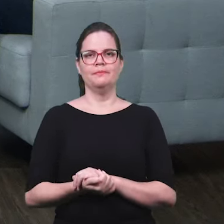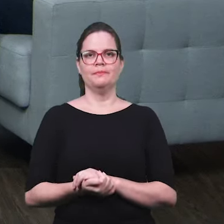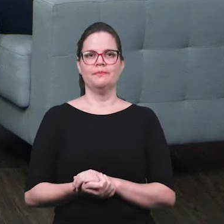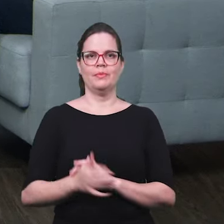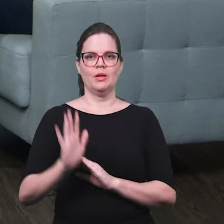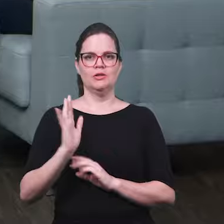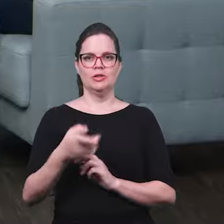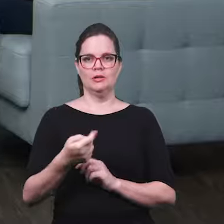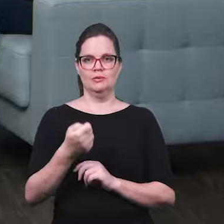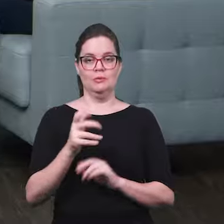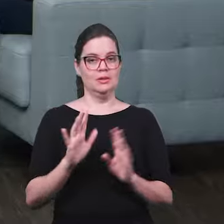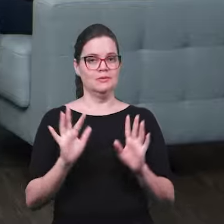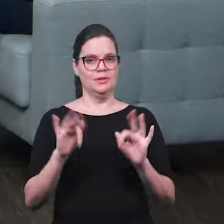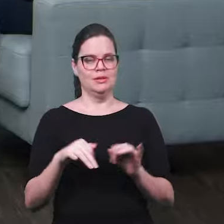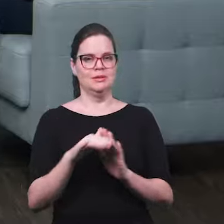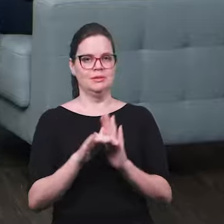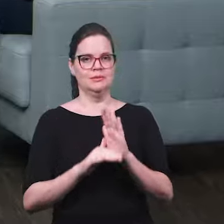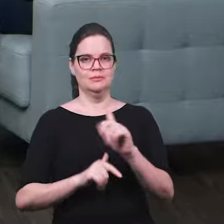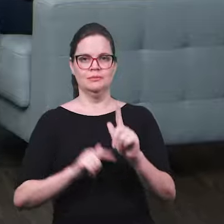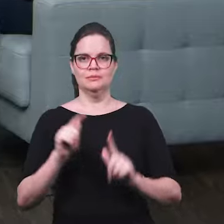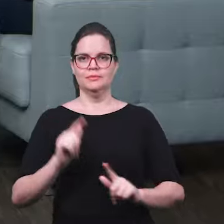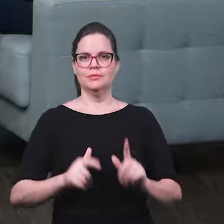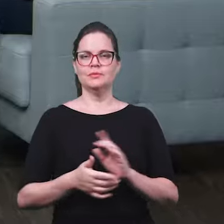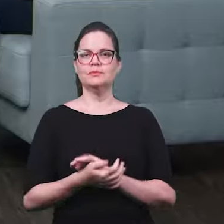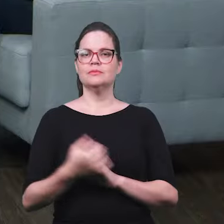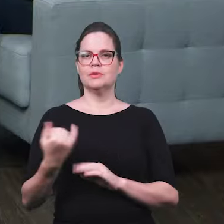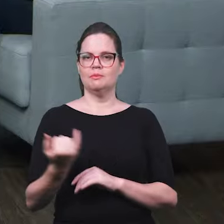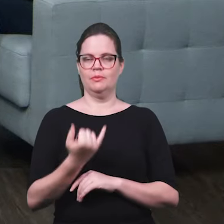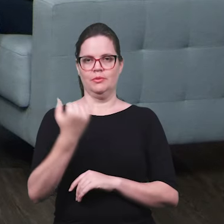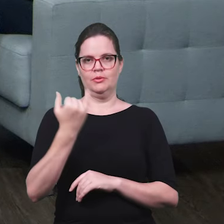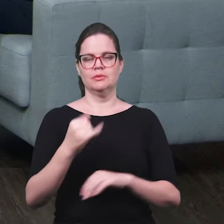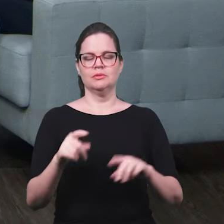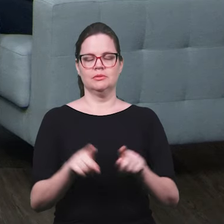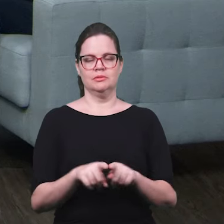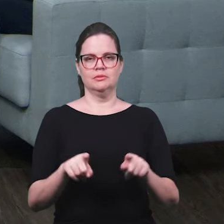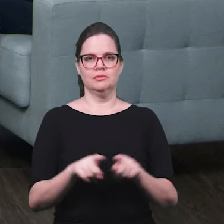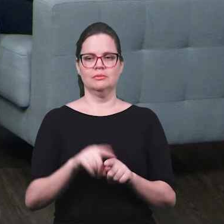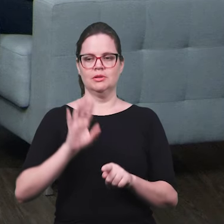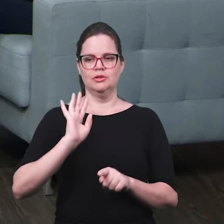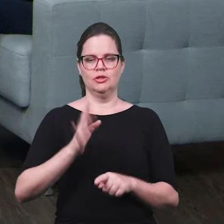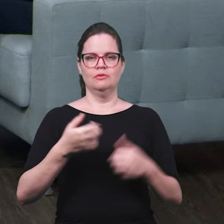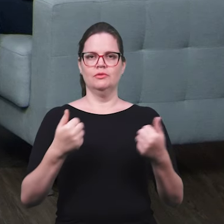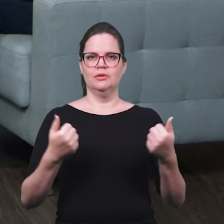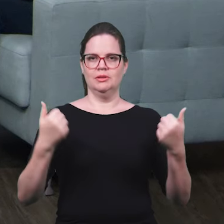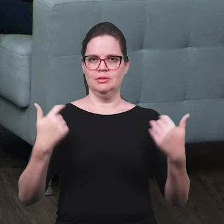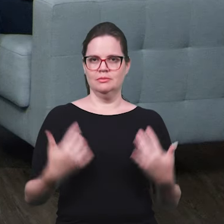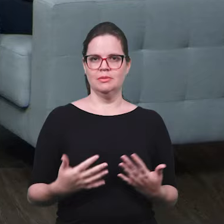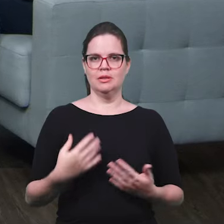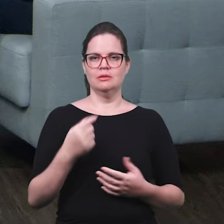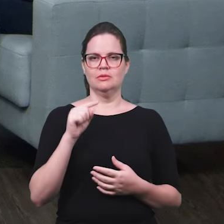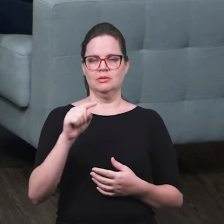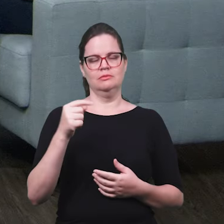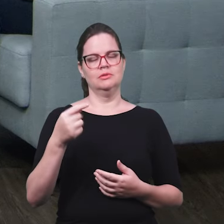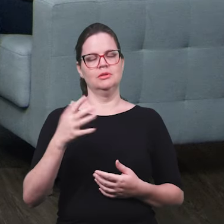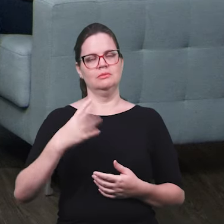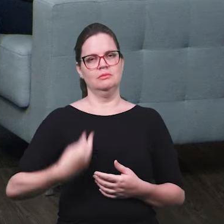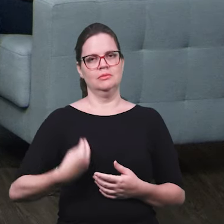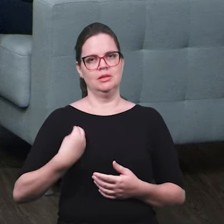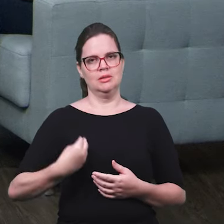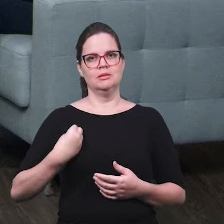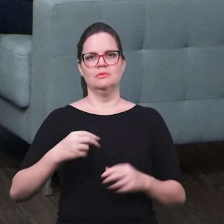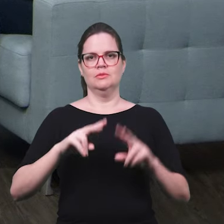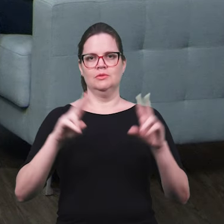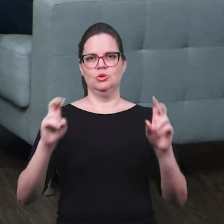ainda? Estamos chegando perto do final do programa e é importante, já foi muito importante, na verdade, sua fala